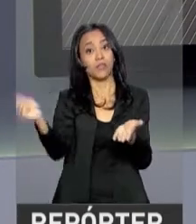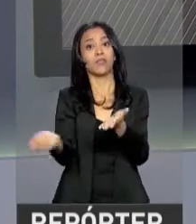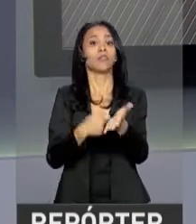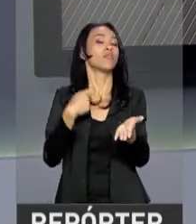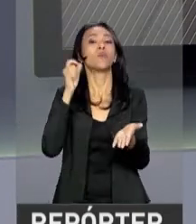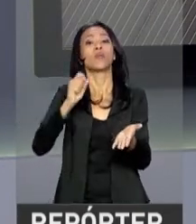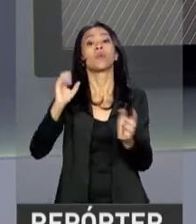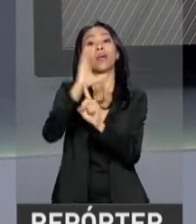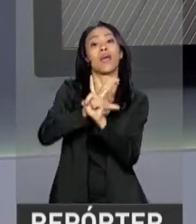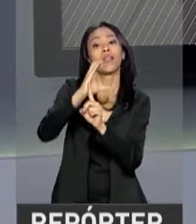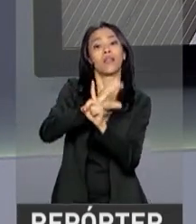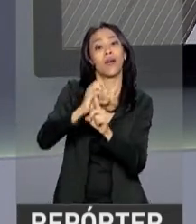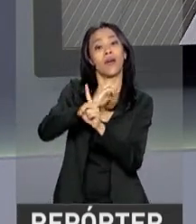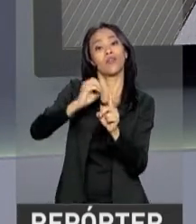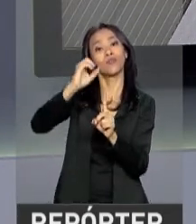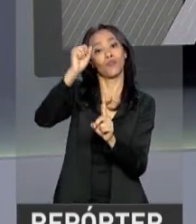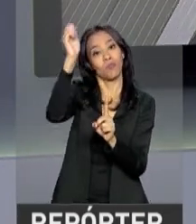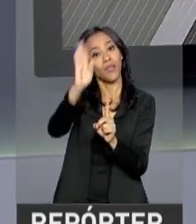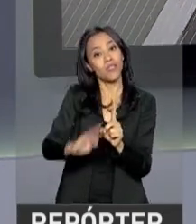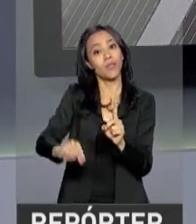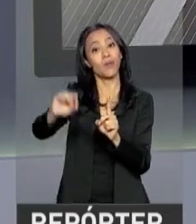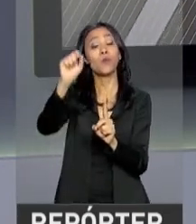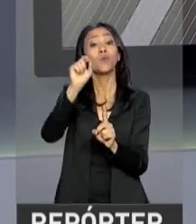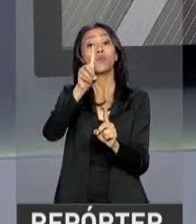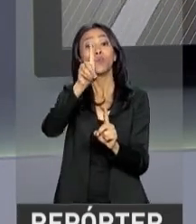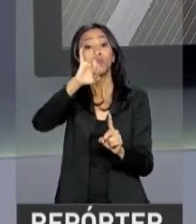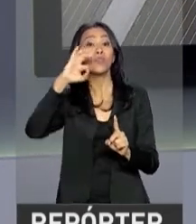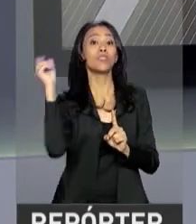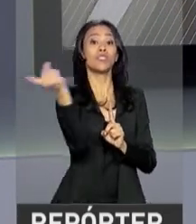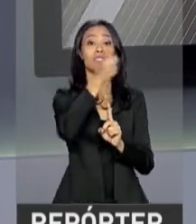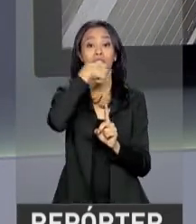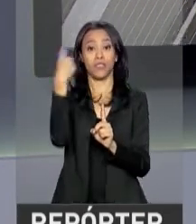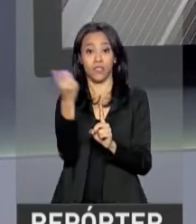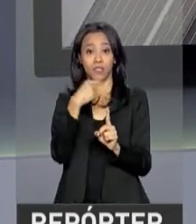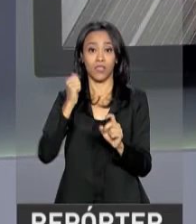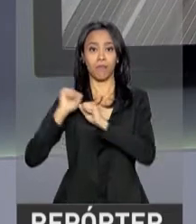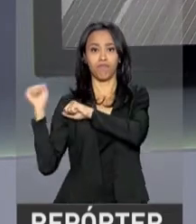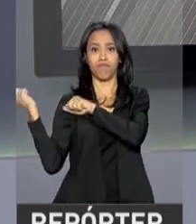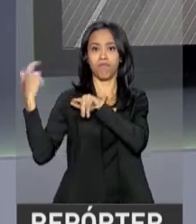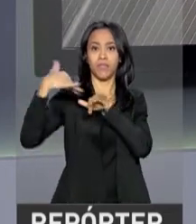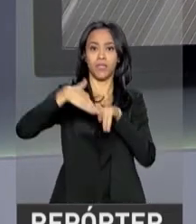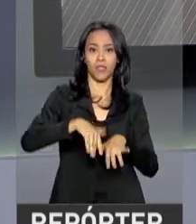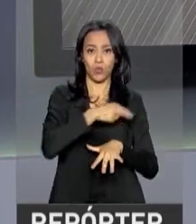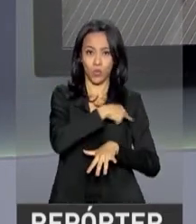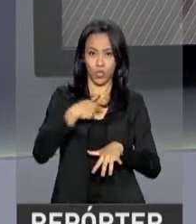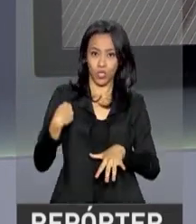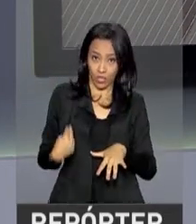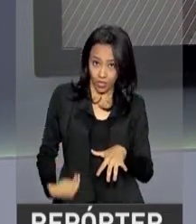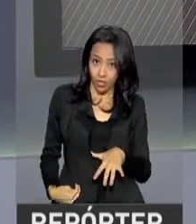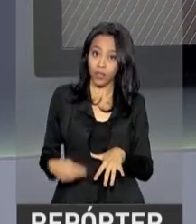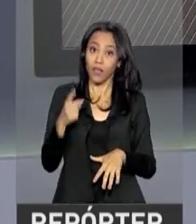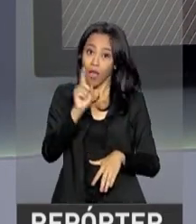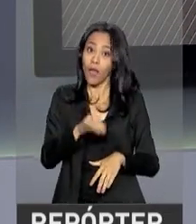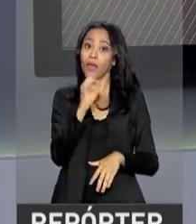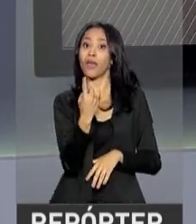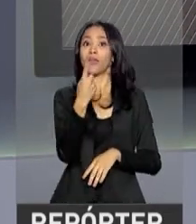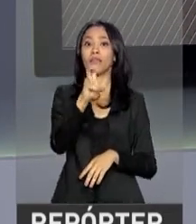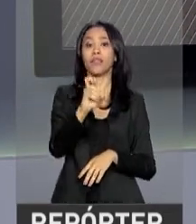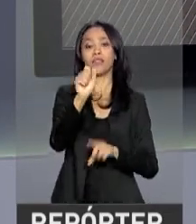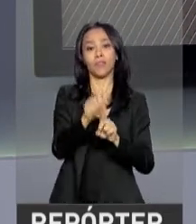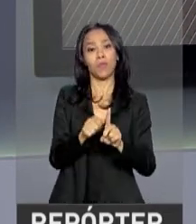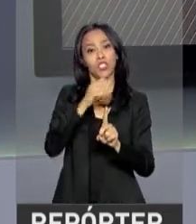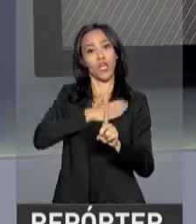o dia nacional da imigração chinesa a data será celebrada em 15 de agosto e faz referência ao dia